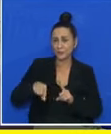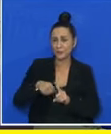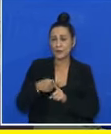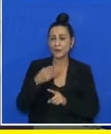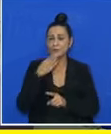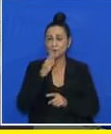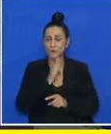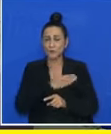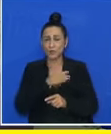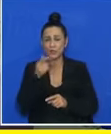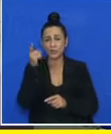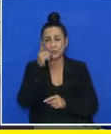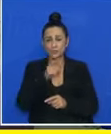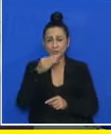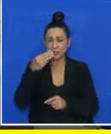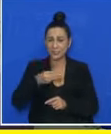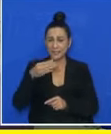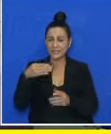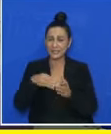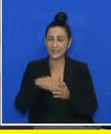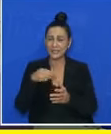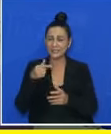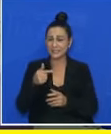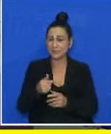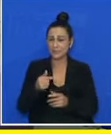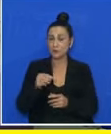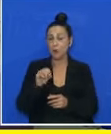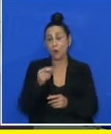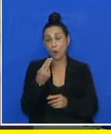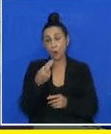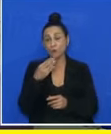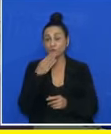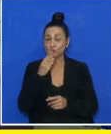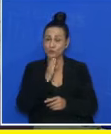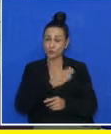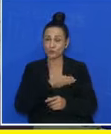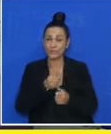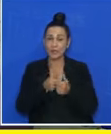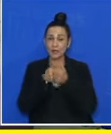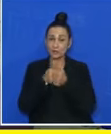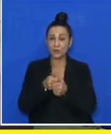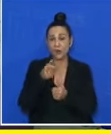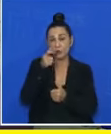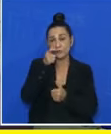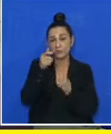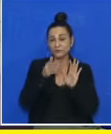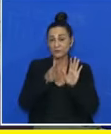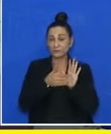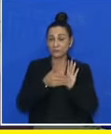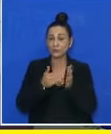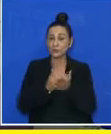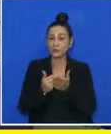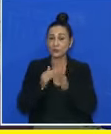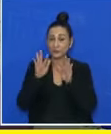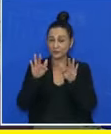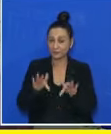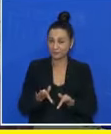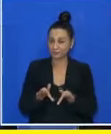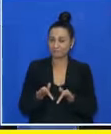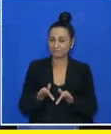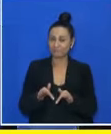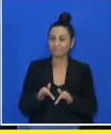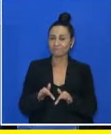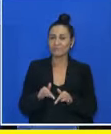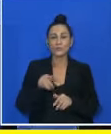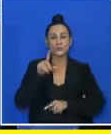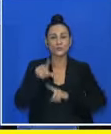de 3 a 7 números ou acertando o time do coração. Acompanhe o sorteio de olho na sua aposta do início ao fim.